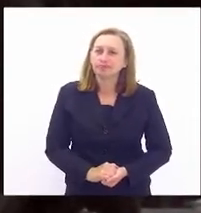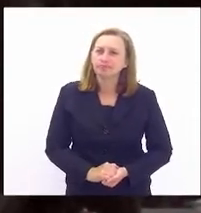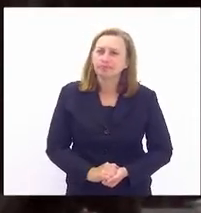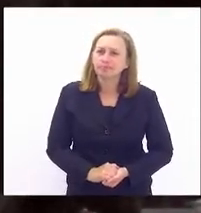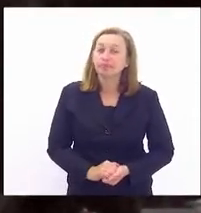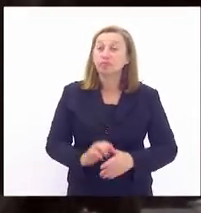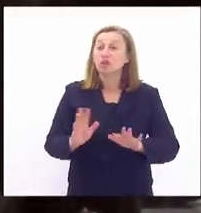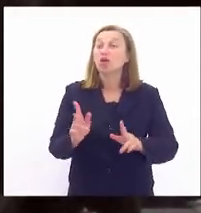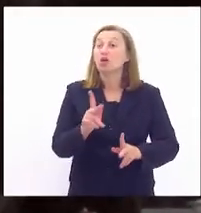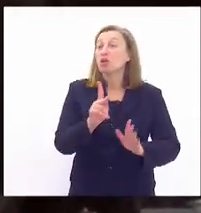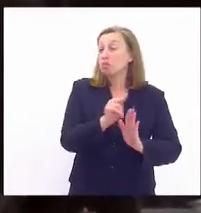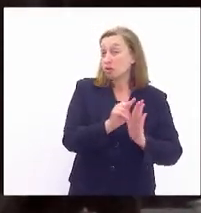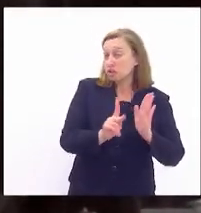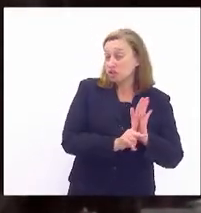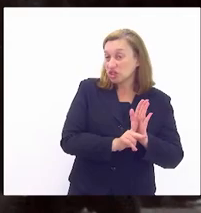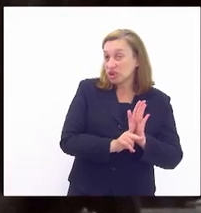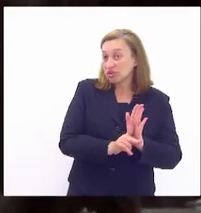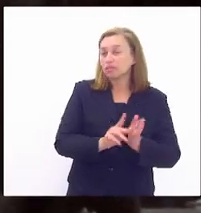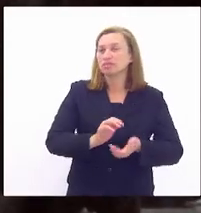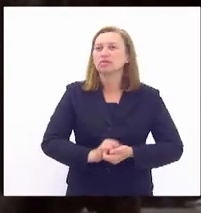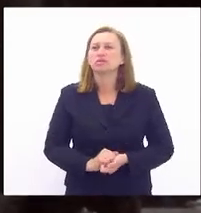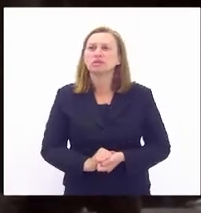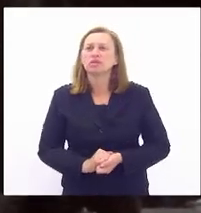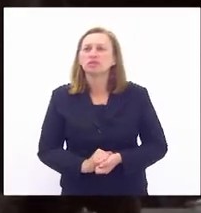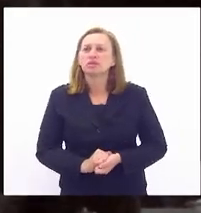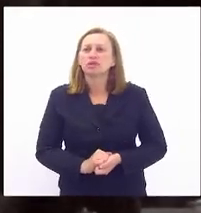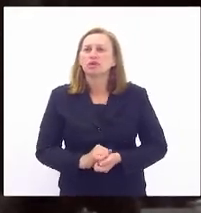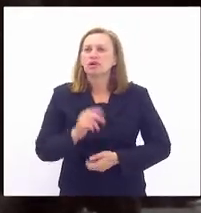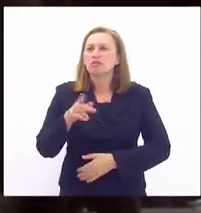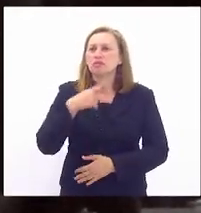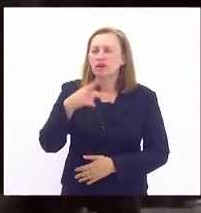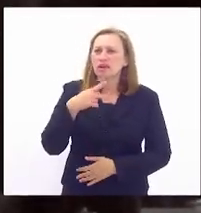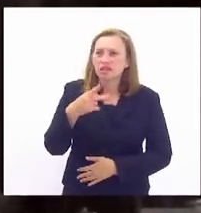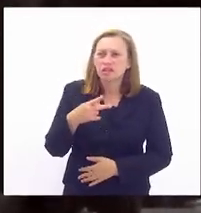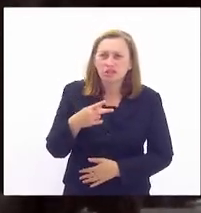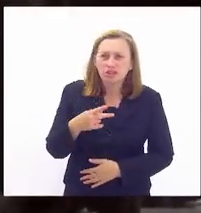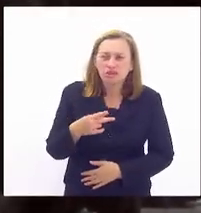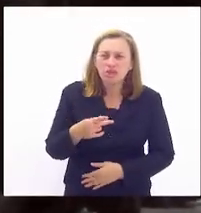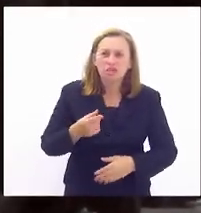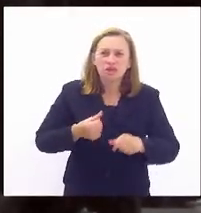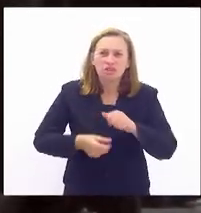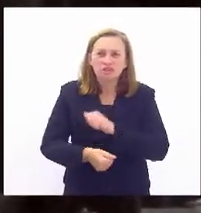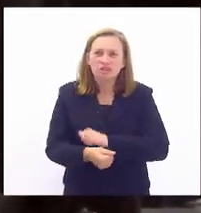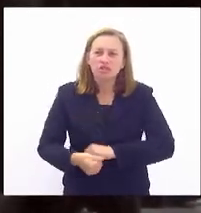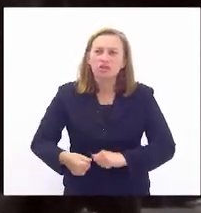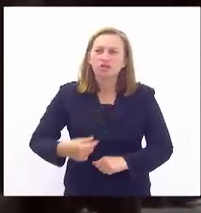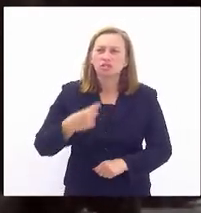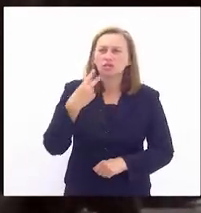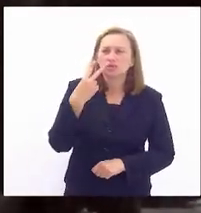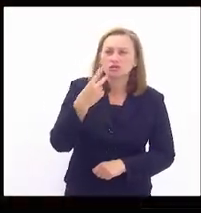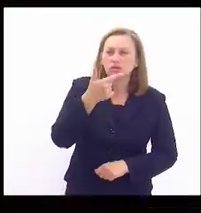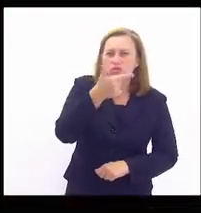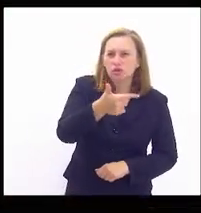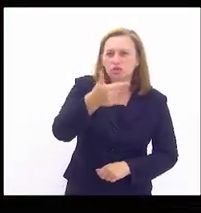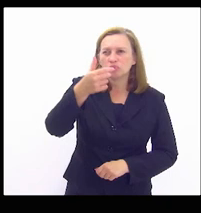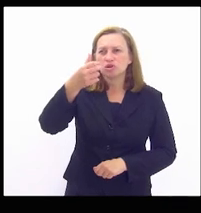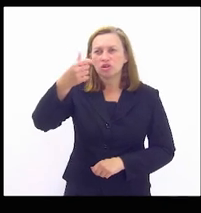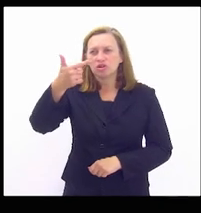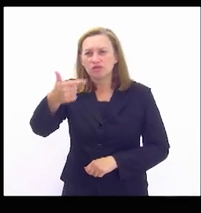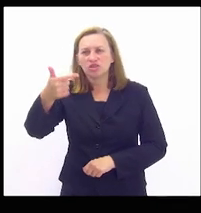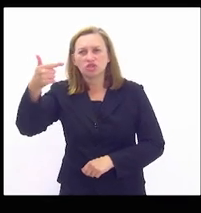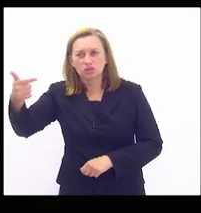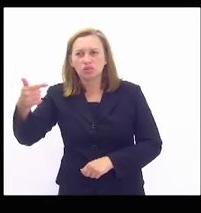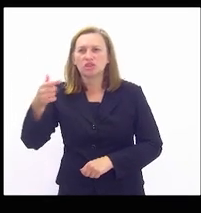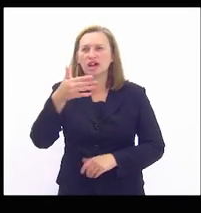Sobre o projeto da sintetização, nós estamos falando que temos investimento de 2022 até